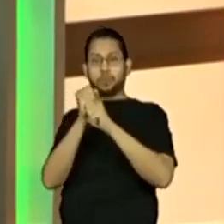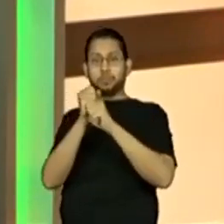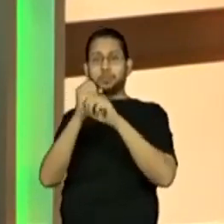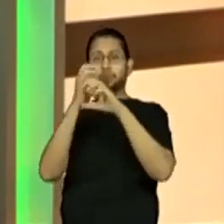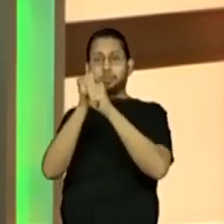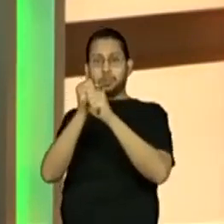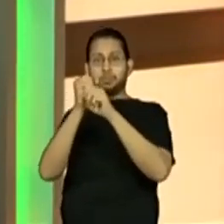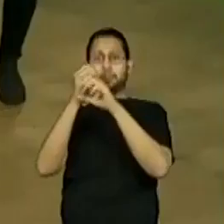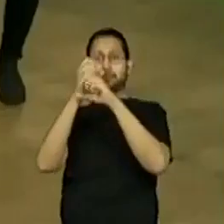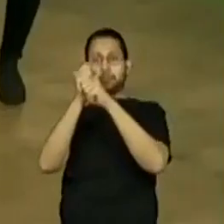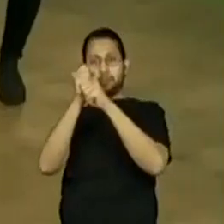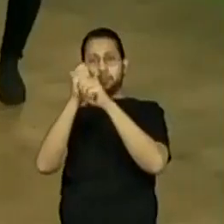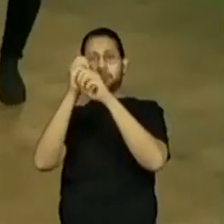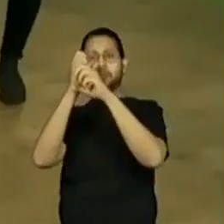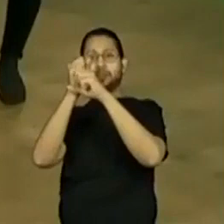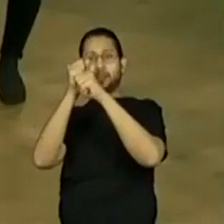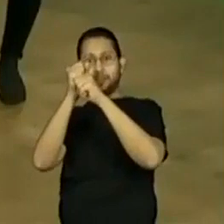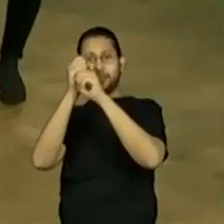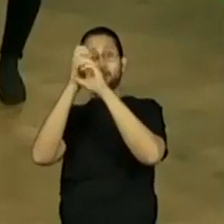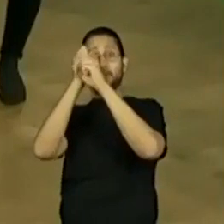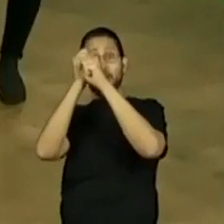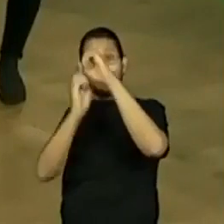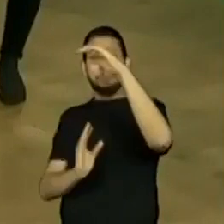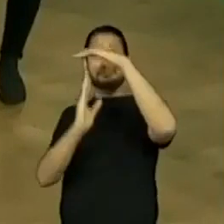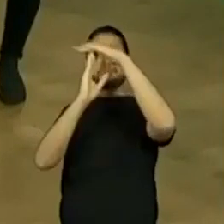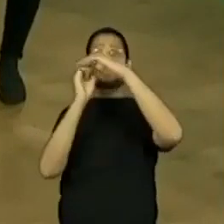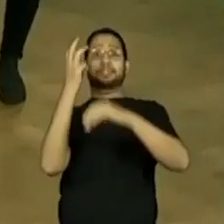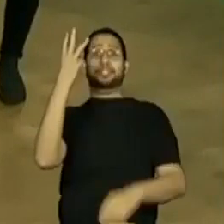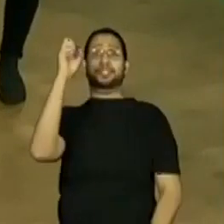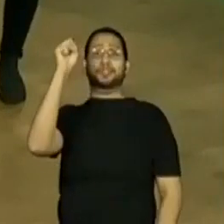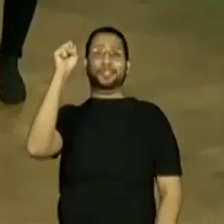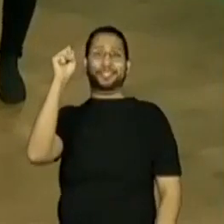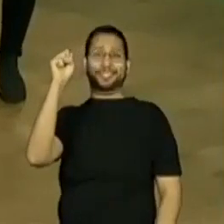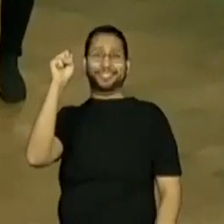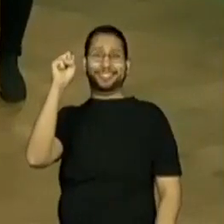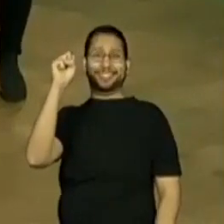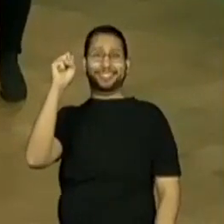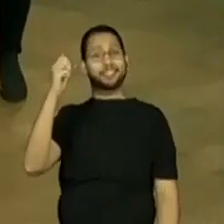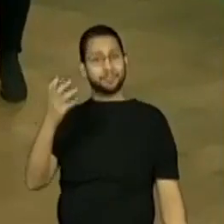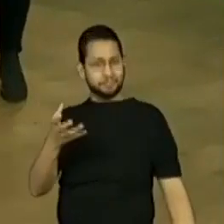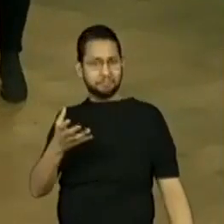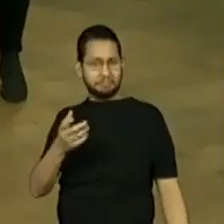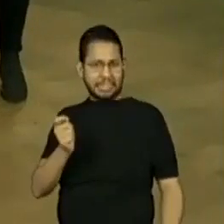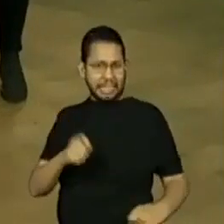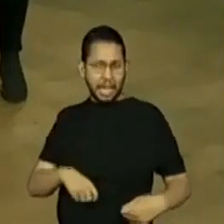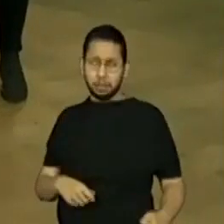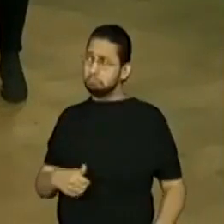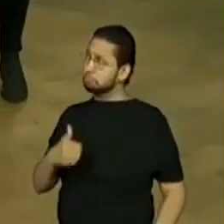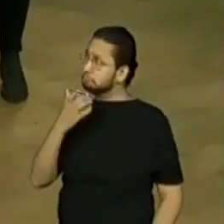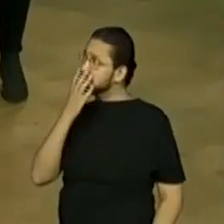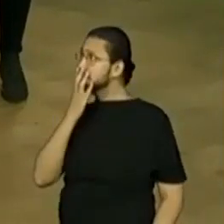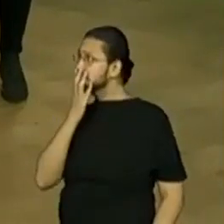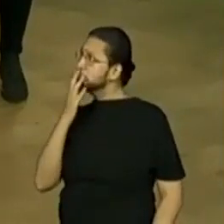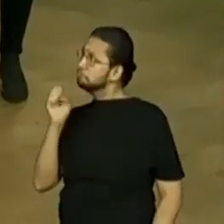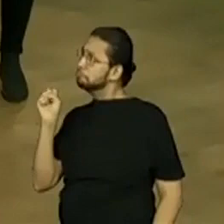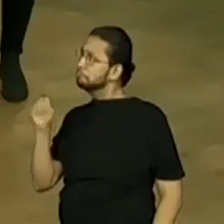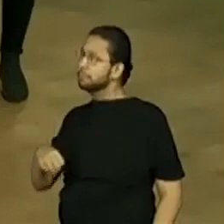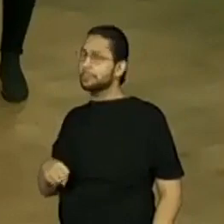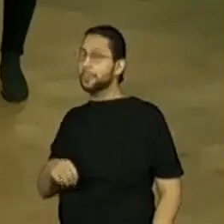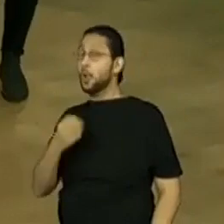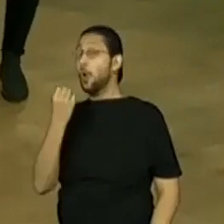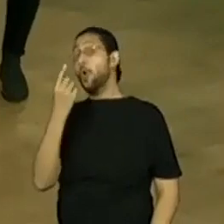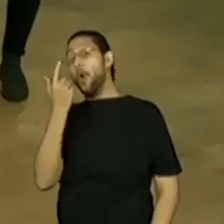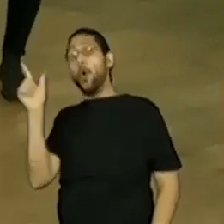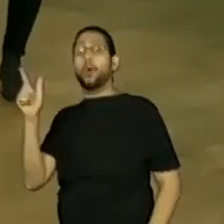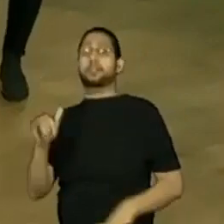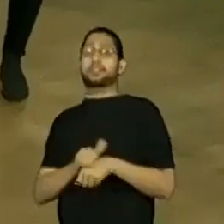que daria certo? Eu acho que sim. Sim. É isso que a gente está sugerindo. Ou um jeito